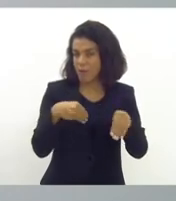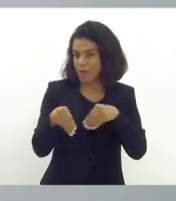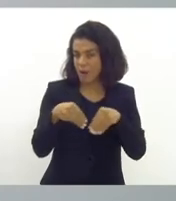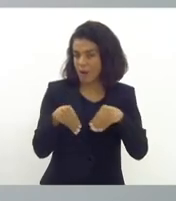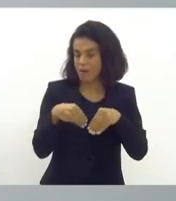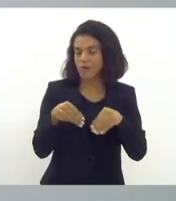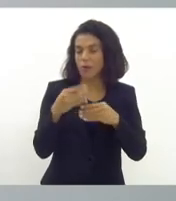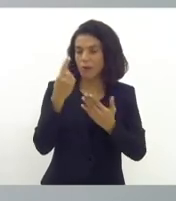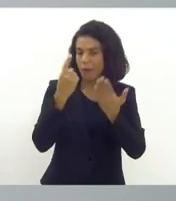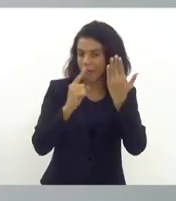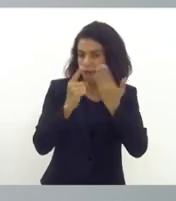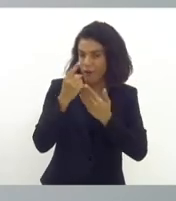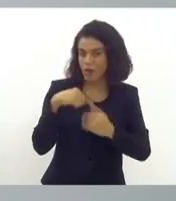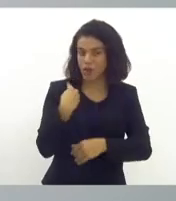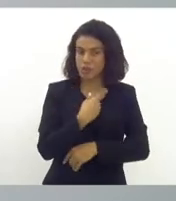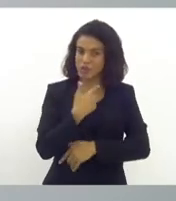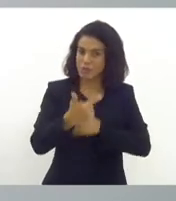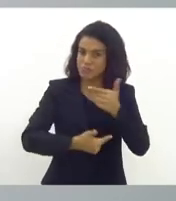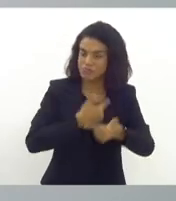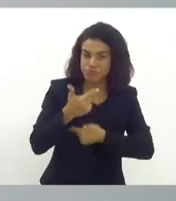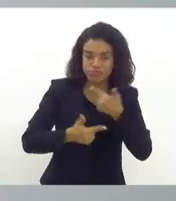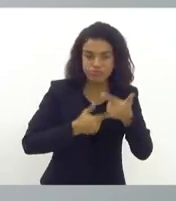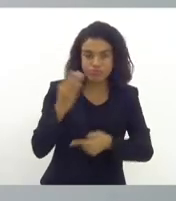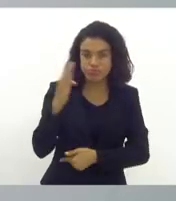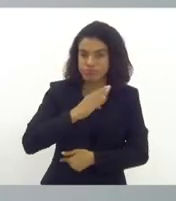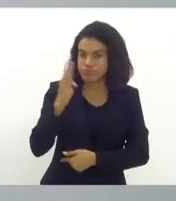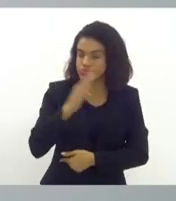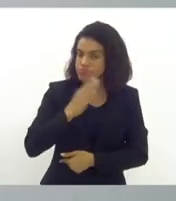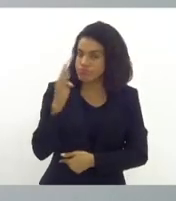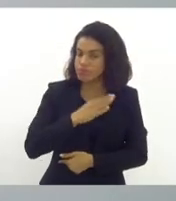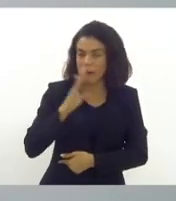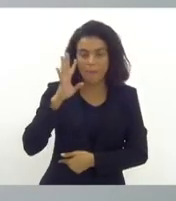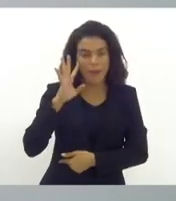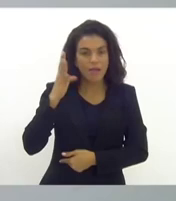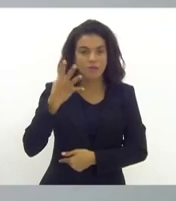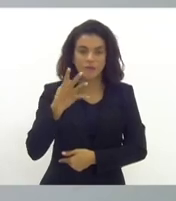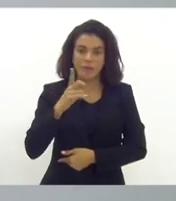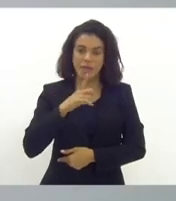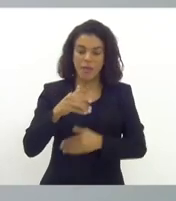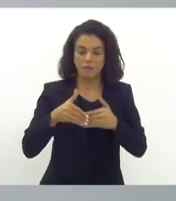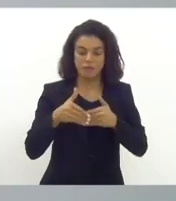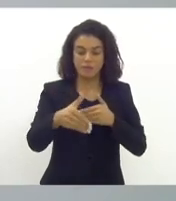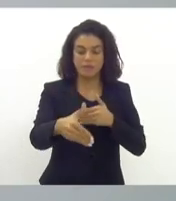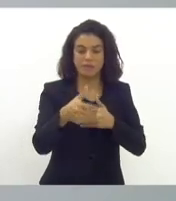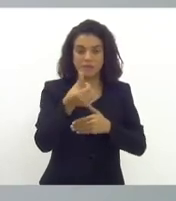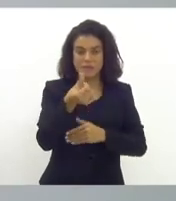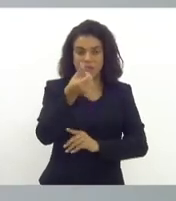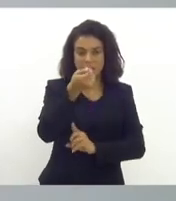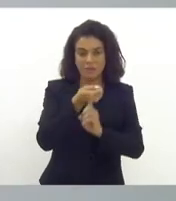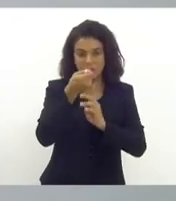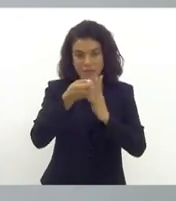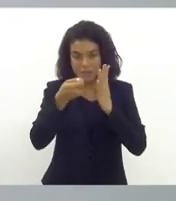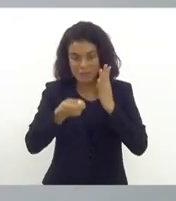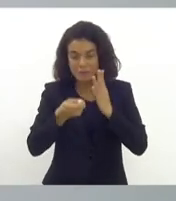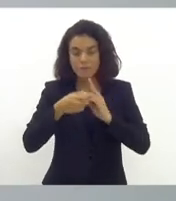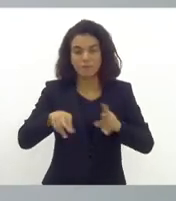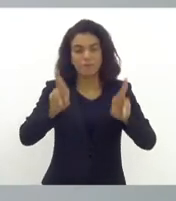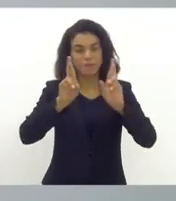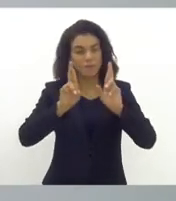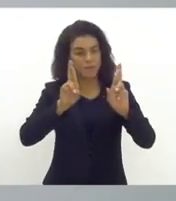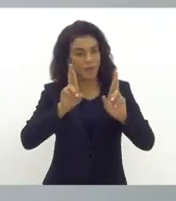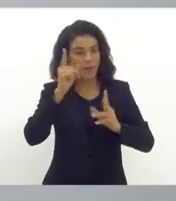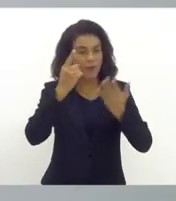Carnaval nós estamos correndo contra o tempo temos aí seis meses e a gente espera que carnaval de